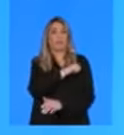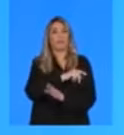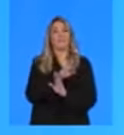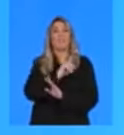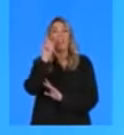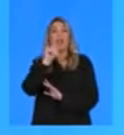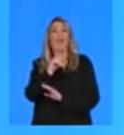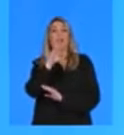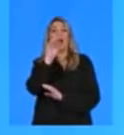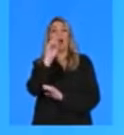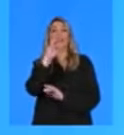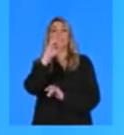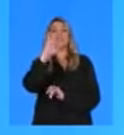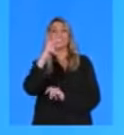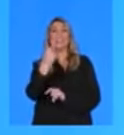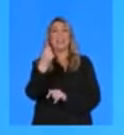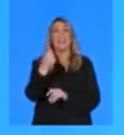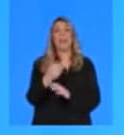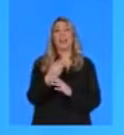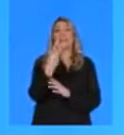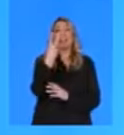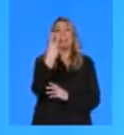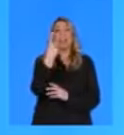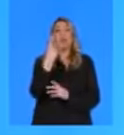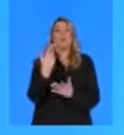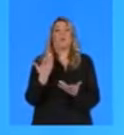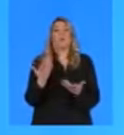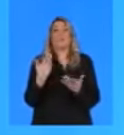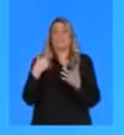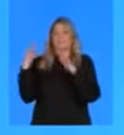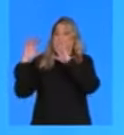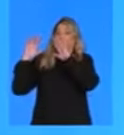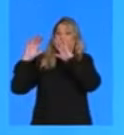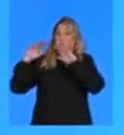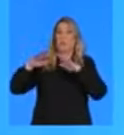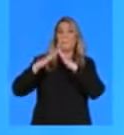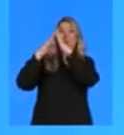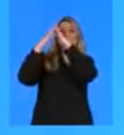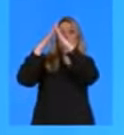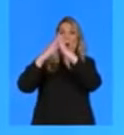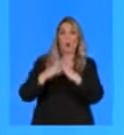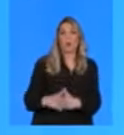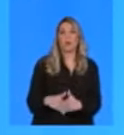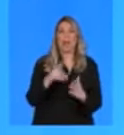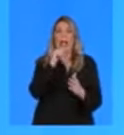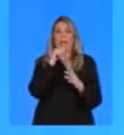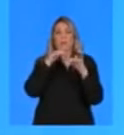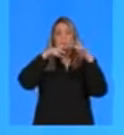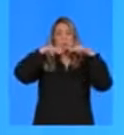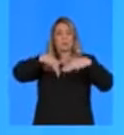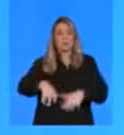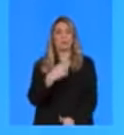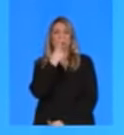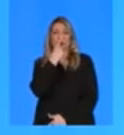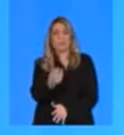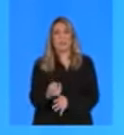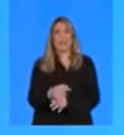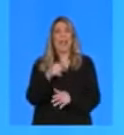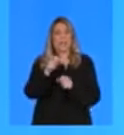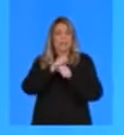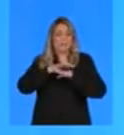Rocinha são 31 Valões que rasgam o morro descendo com o esgoto ali